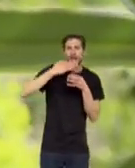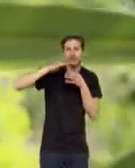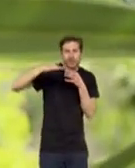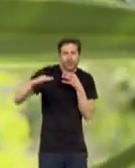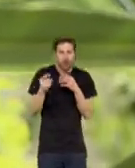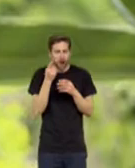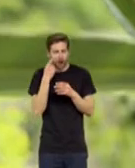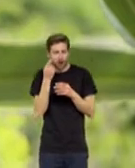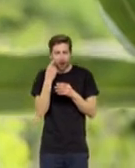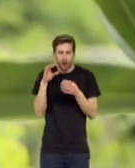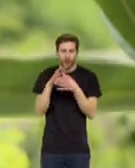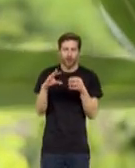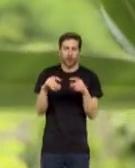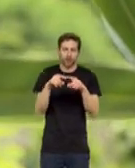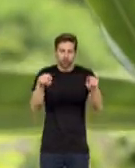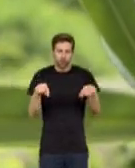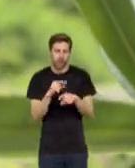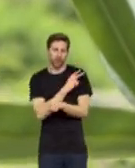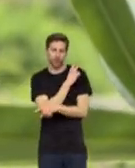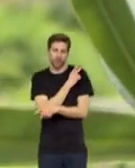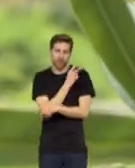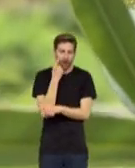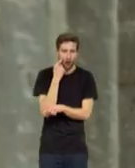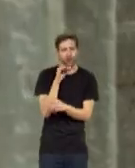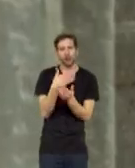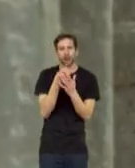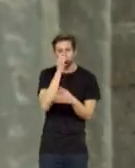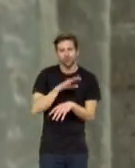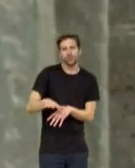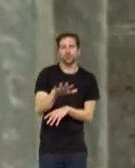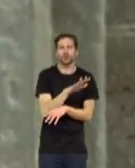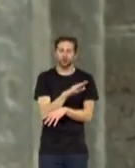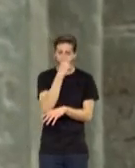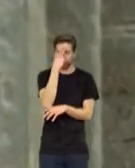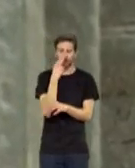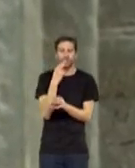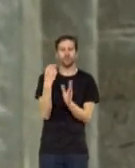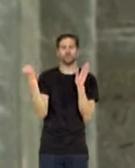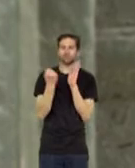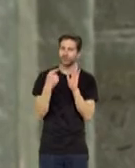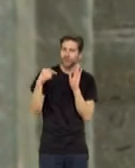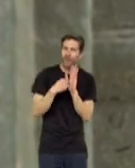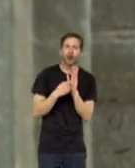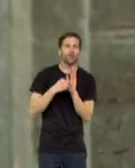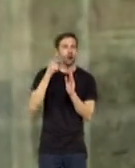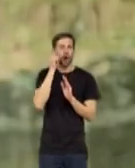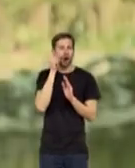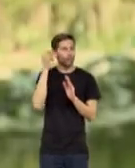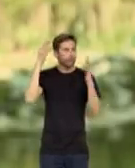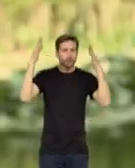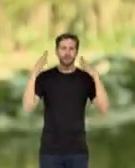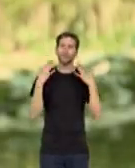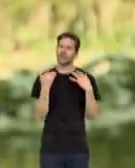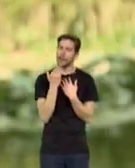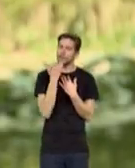do ensino experimental das ciências no espaço na universidade. Portanto, ele é um jardim histórico, um jardim que data de Marquês de Pombal, portanto é